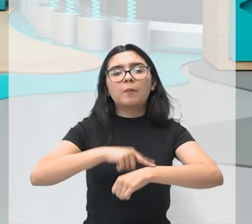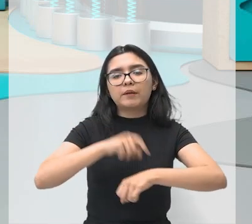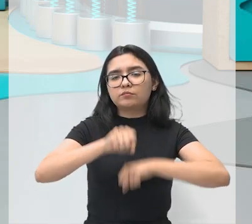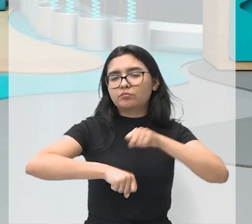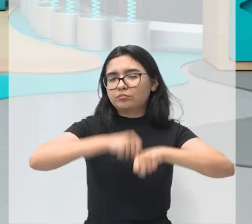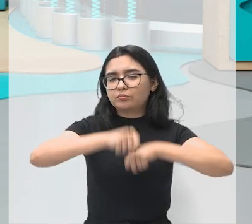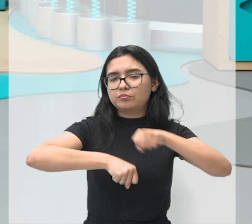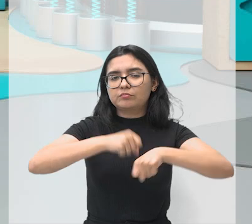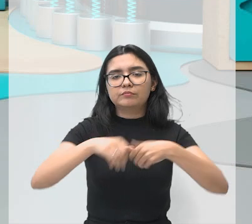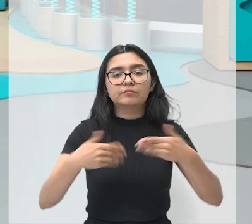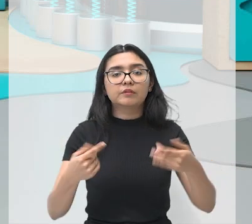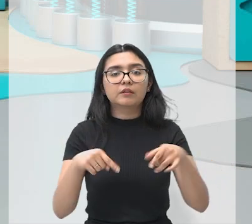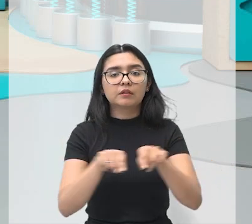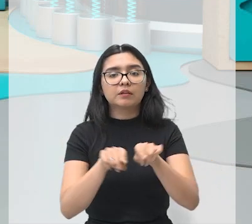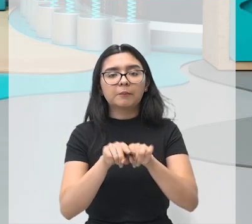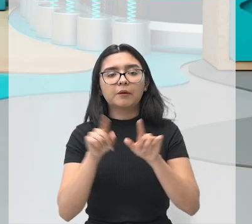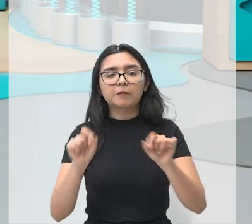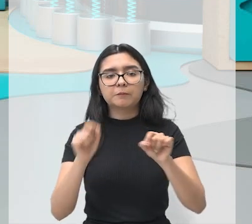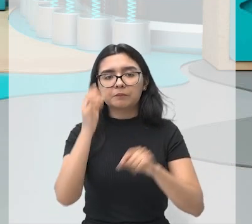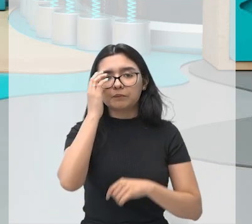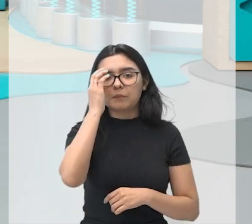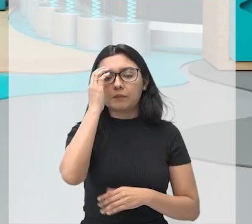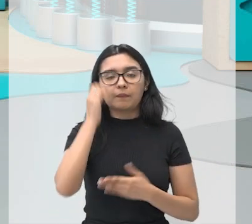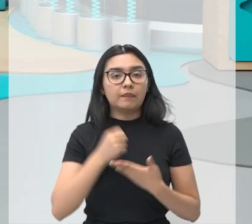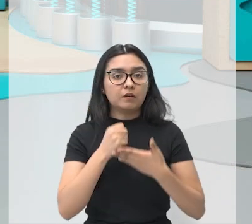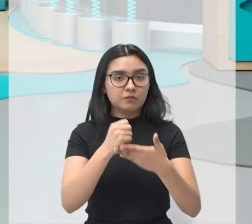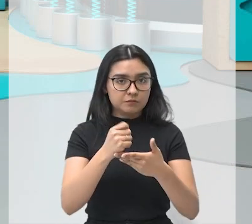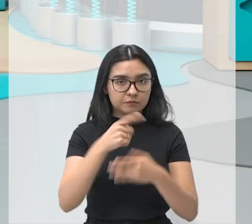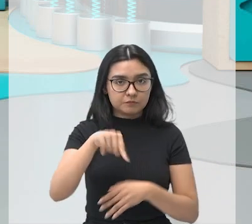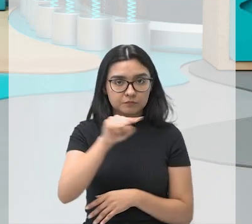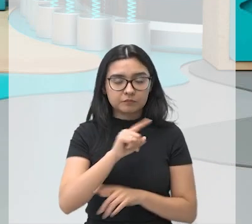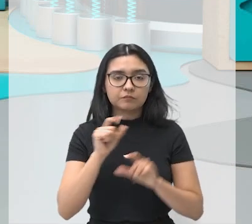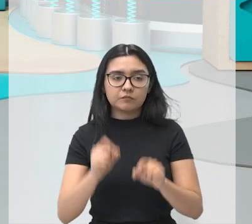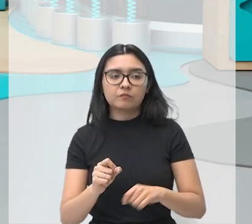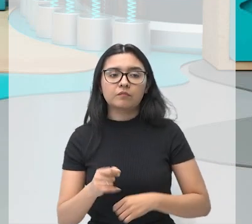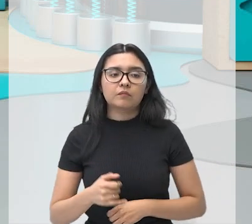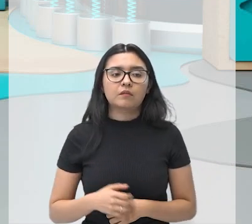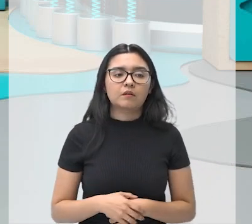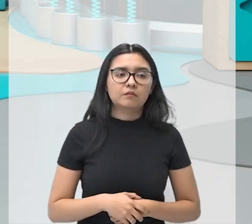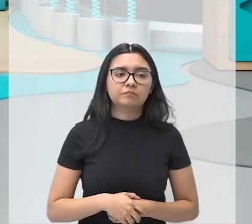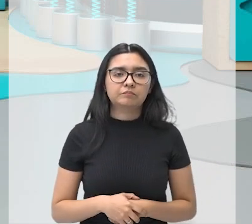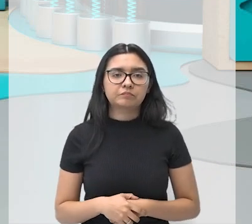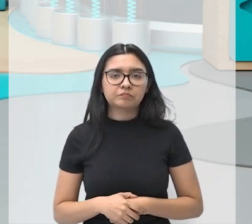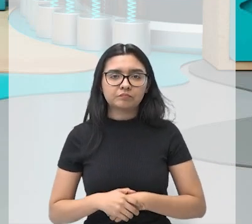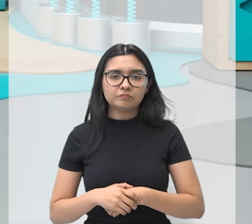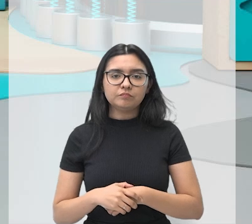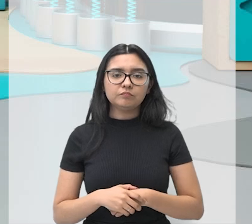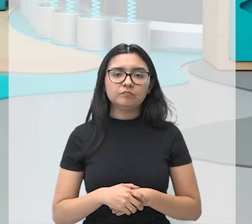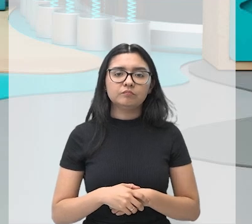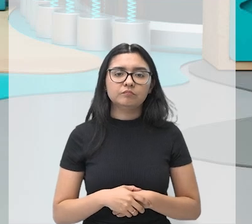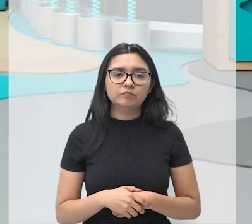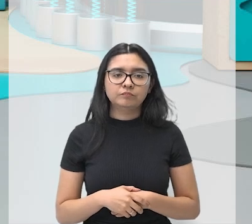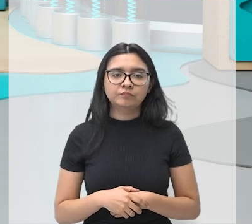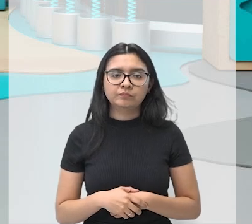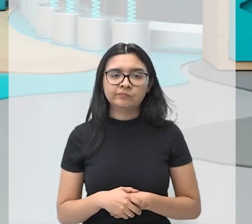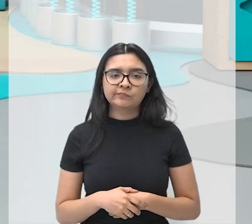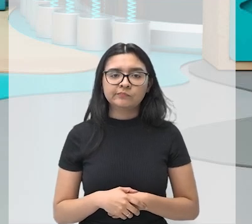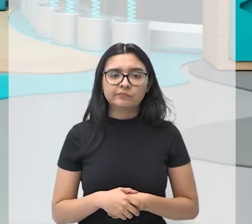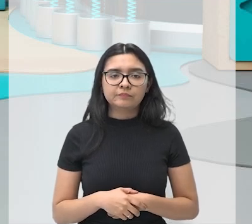física. Além disso, vai ajudar a eliminar as gorduras localizadas. Outro aspecto,